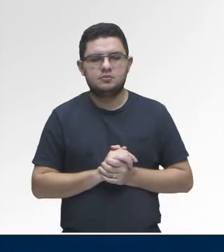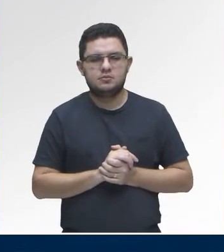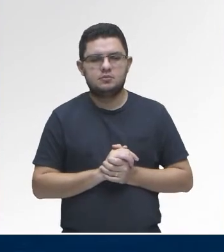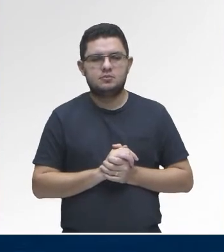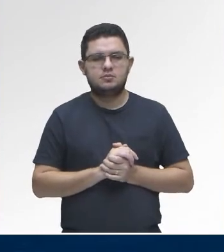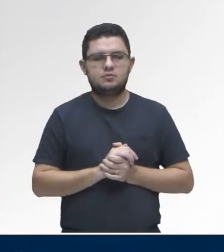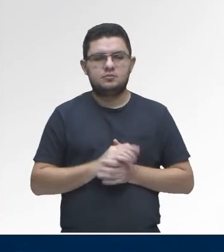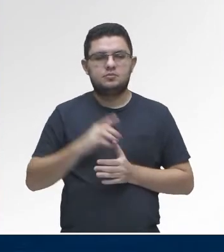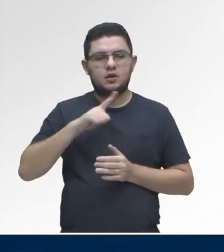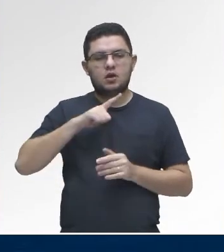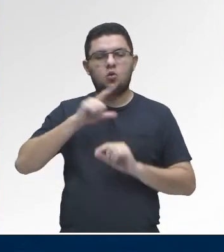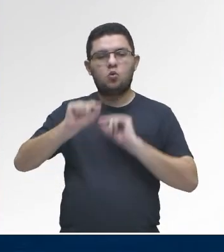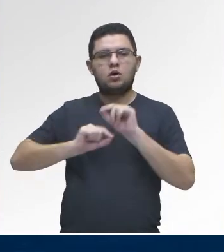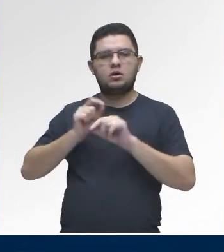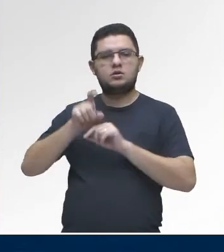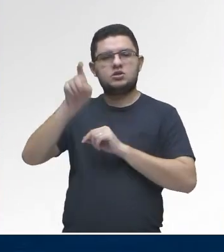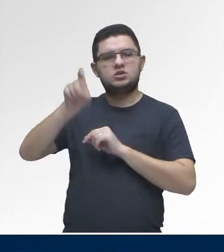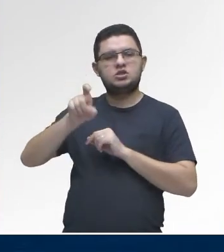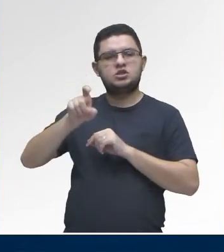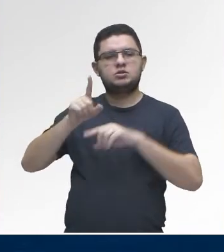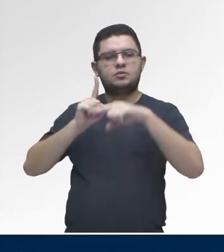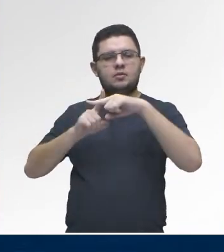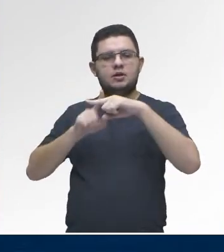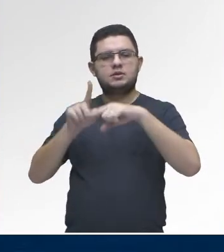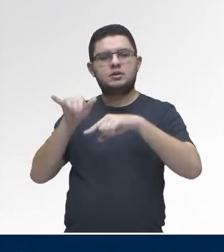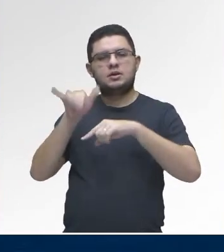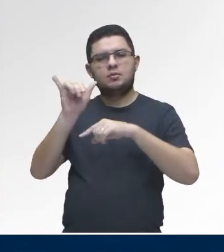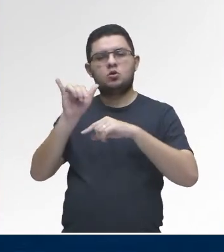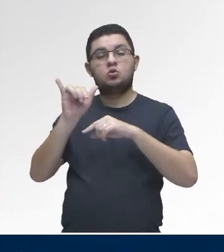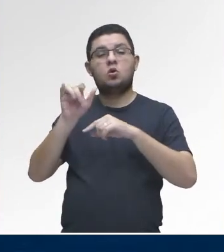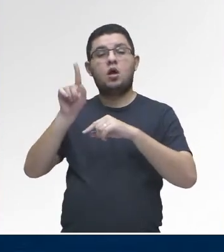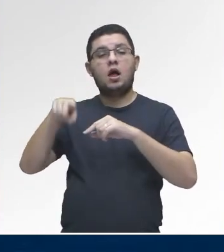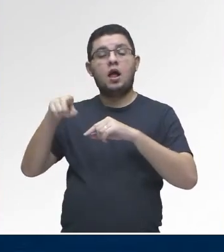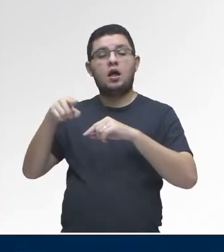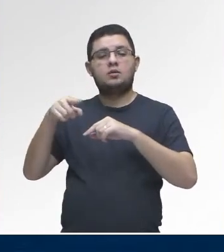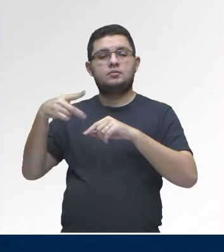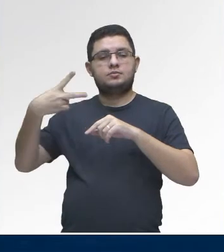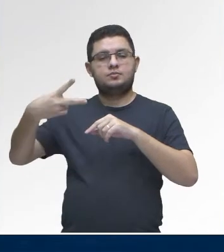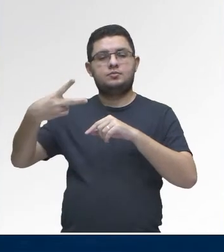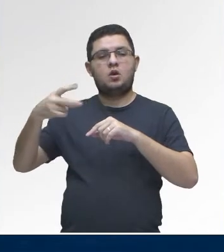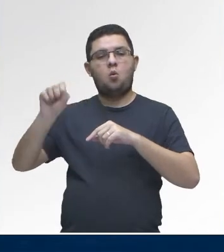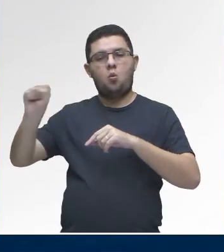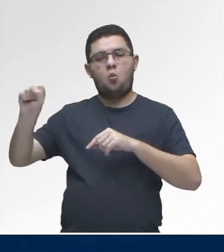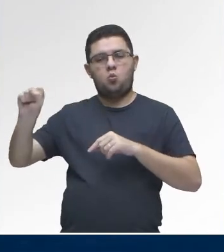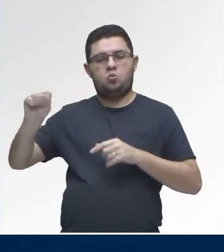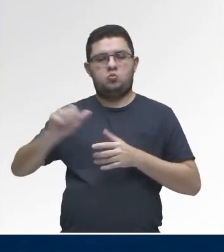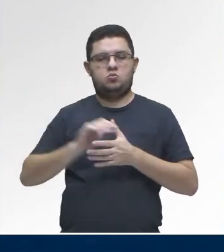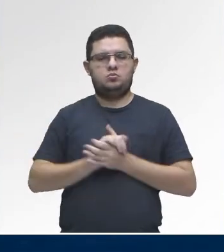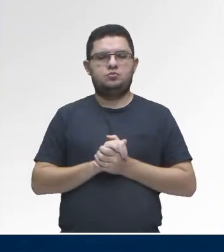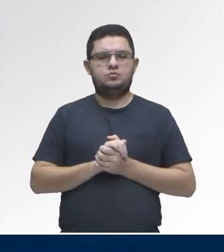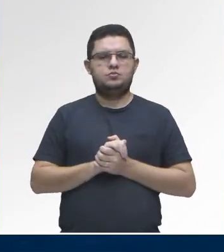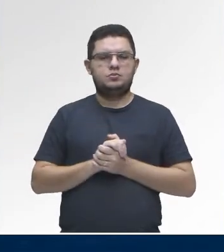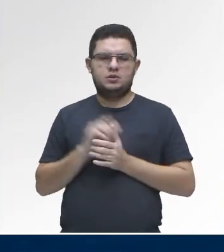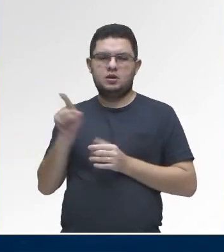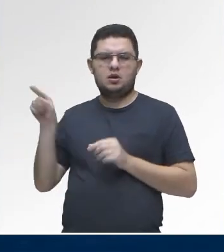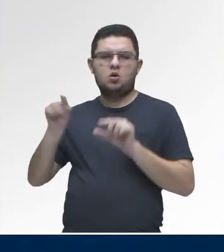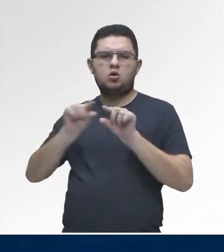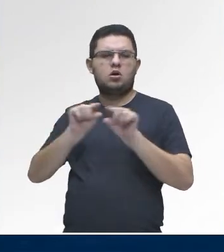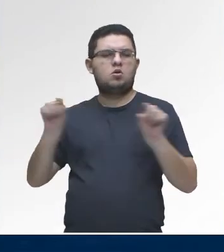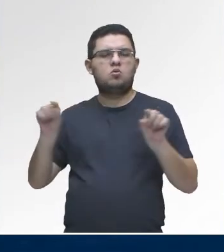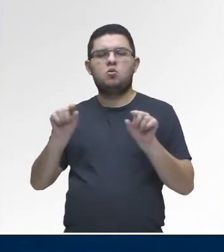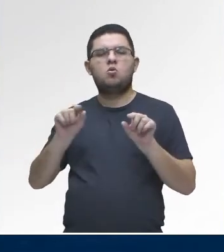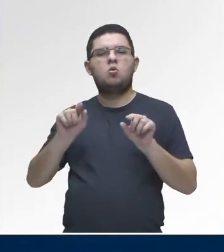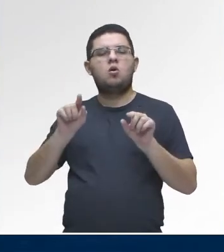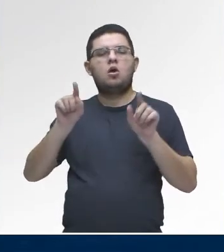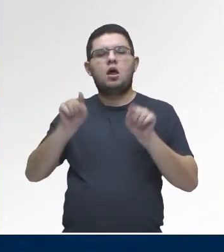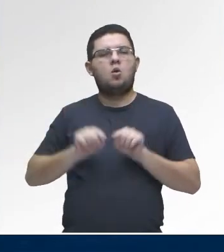X mais Y maior que 8. Olha só, esse é um exemplo de sentença matemática que não é uma equação, né? Por que que ela não